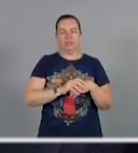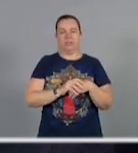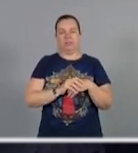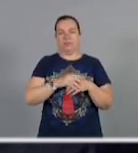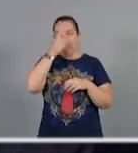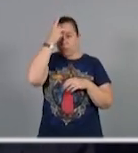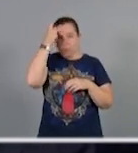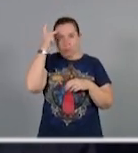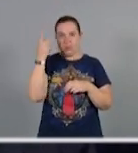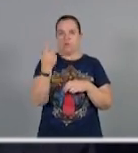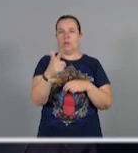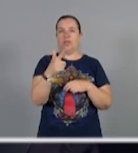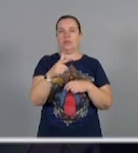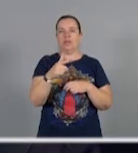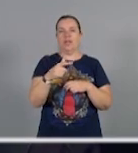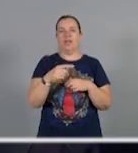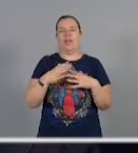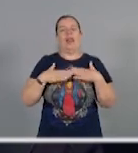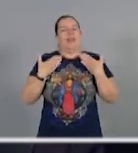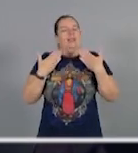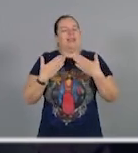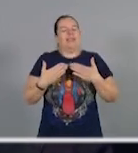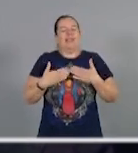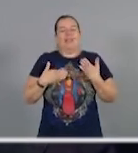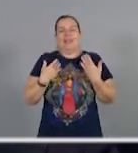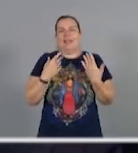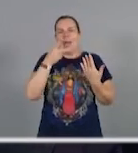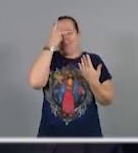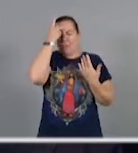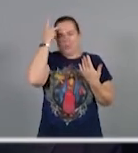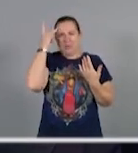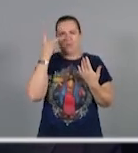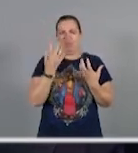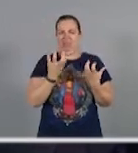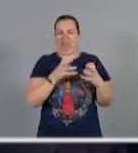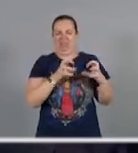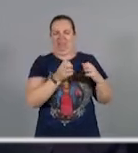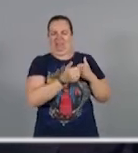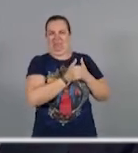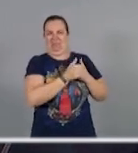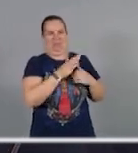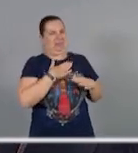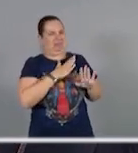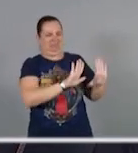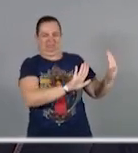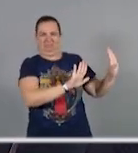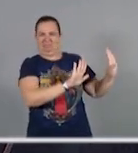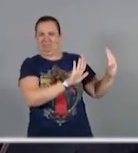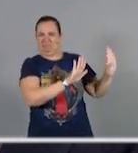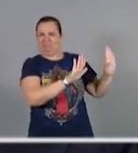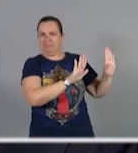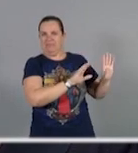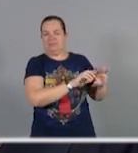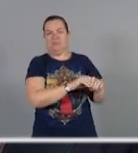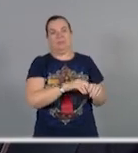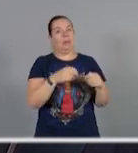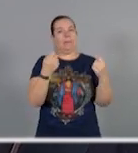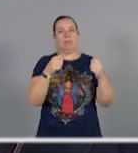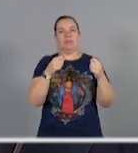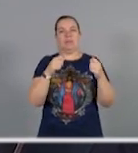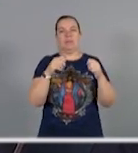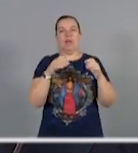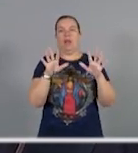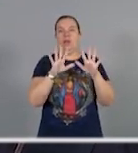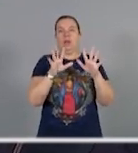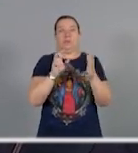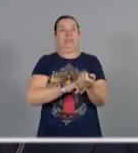Uma pessoa que não tem vibração é uma pessoa no mínimo que eu não quero perto. Não precisa ser 220, mas